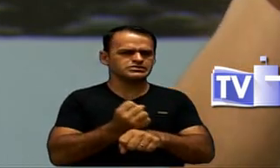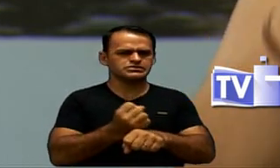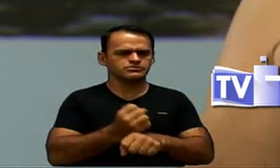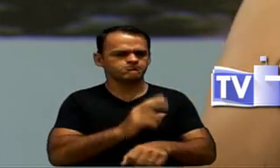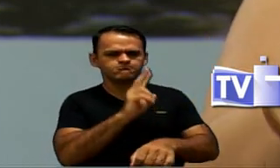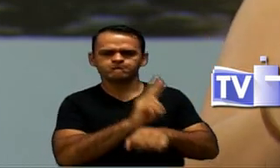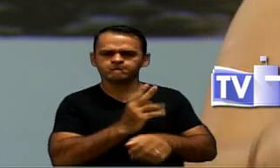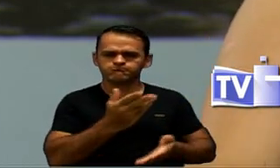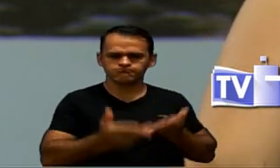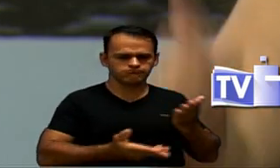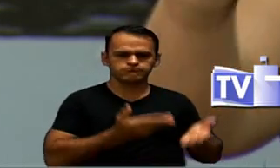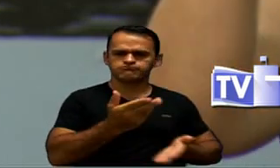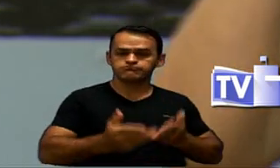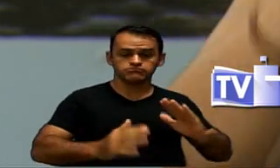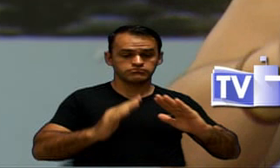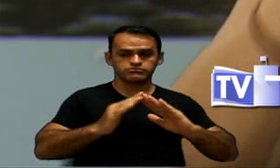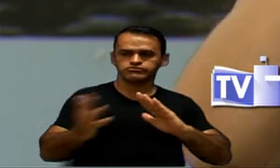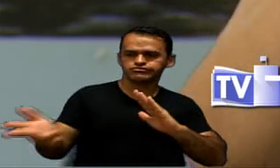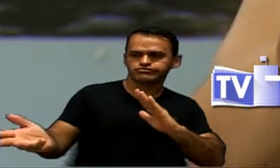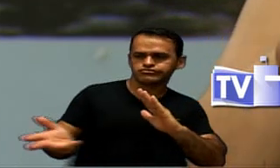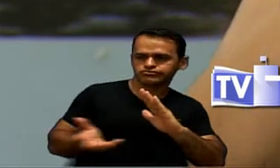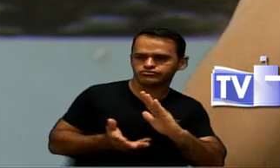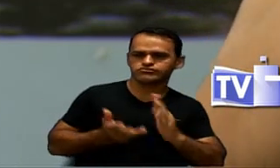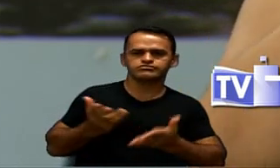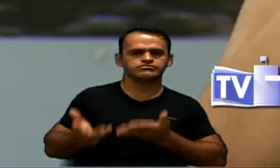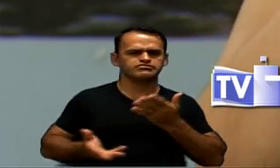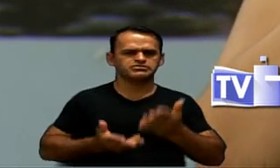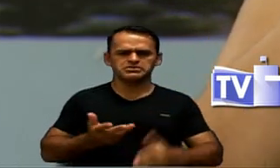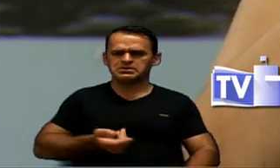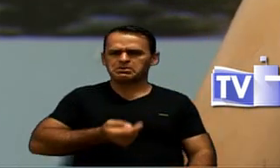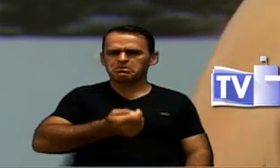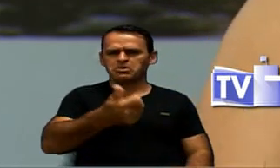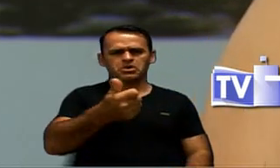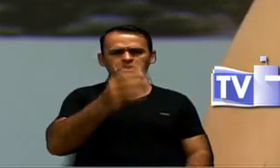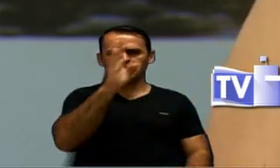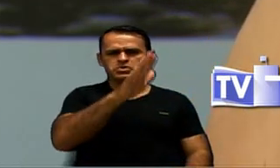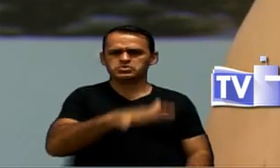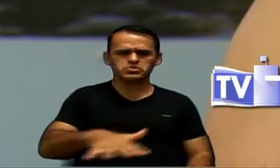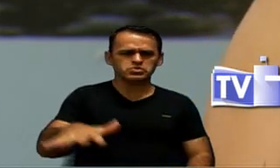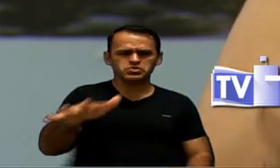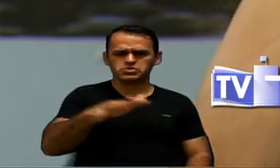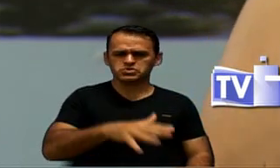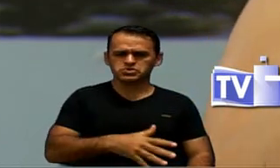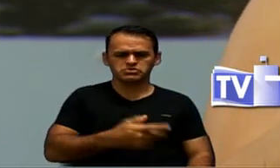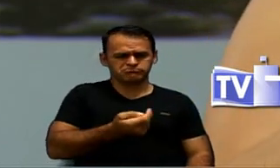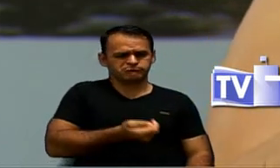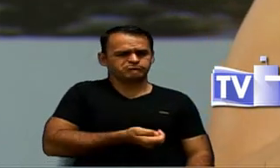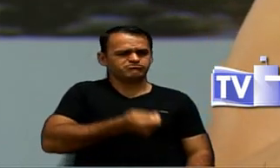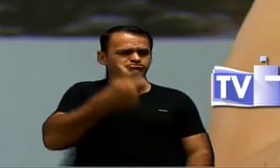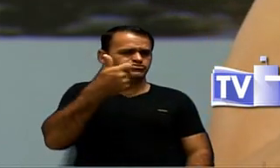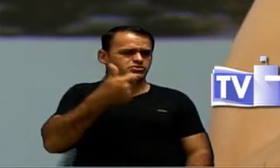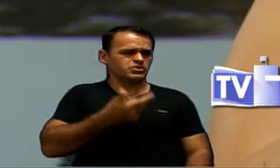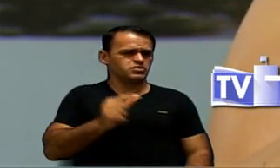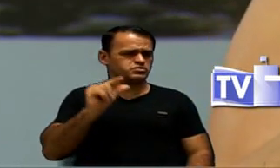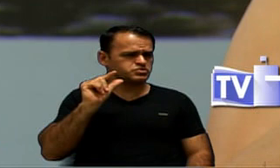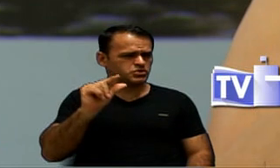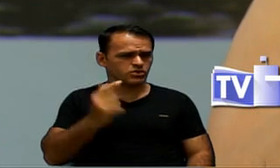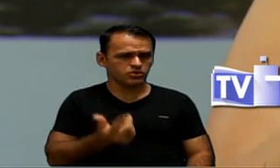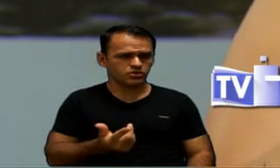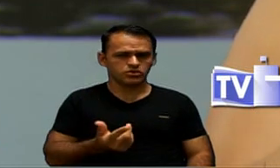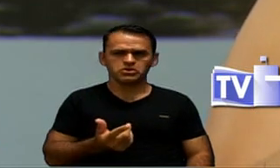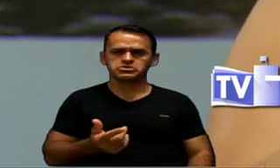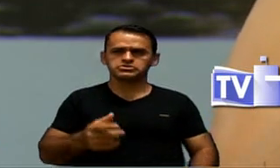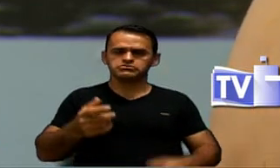Abrigo, que também é uma das pouquíssimas que tem no Brasil. Aliás, eu acho que é a única hoje